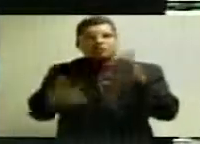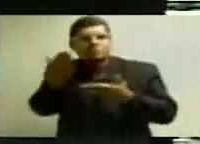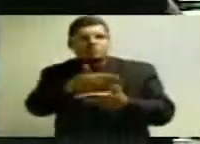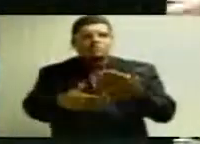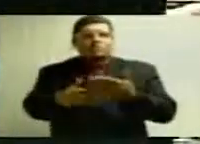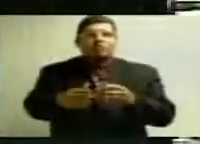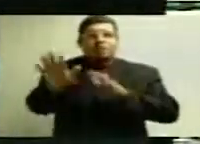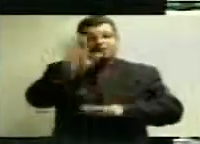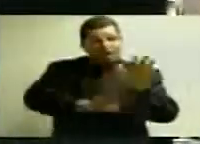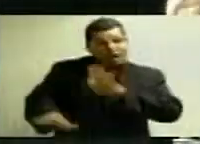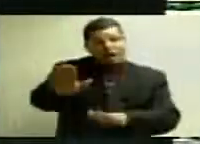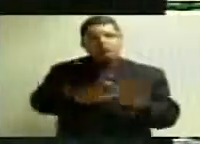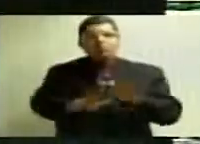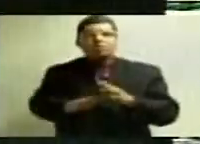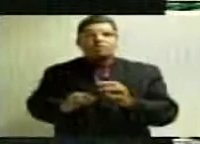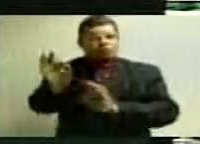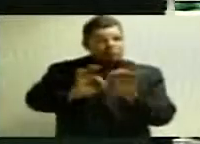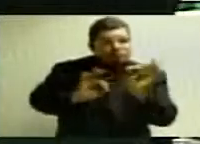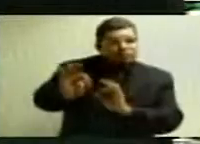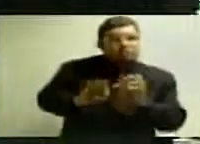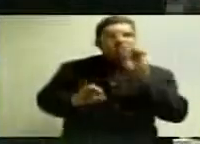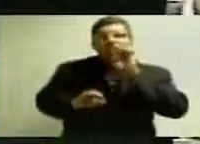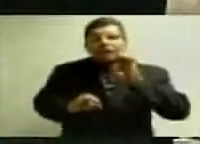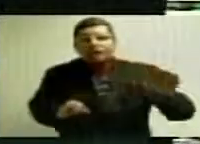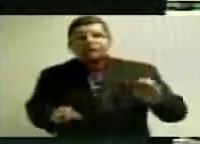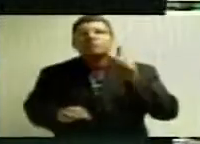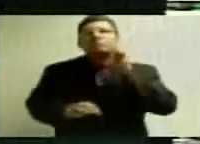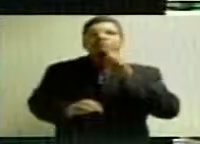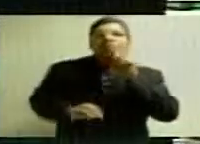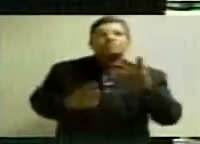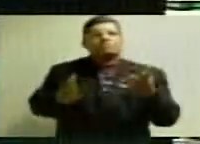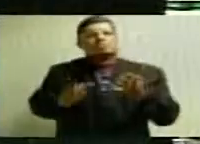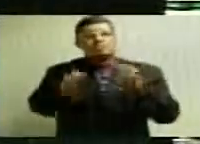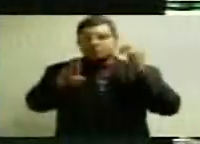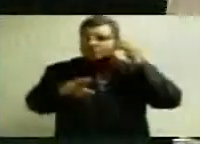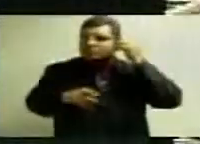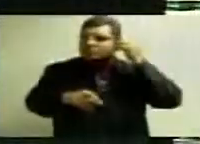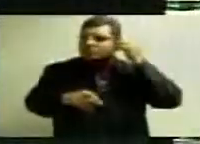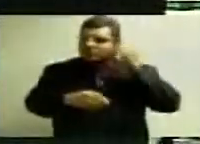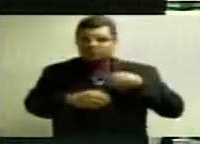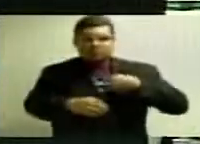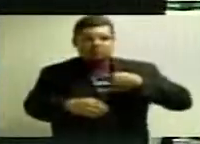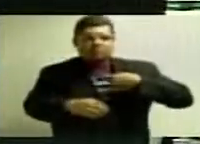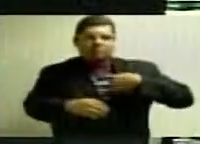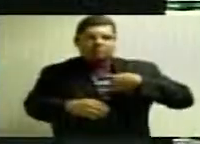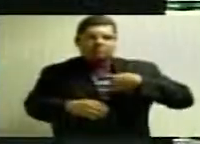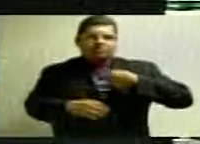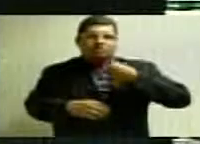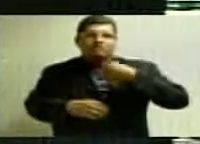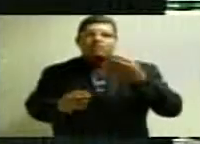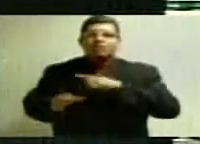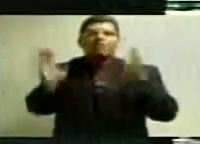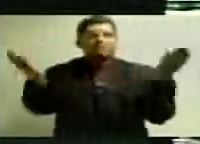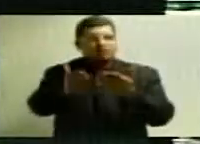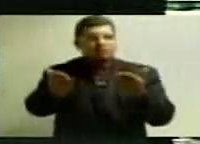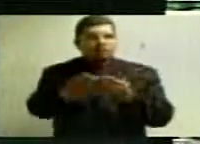mais plausível, mais execuível, dá certo na Europa, dá certo nos Estados Unidos, dá certo na Ásia e tem tudo para dar certo aqui, desde que